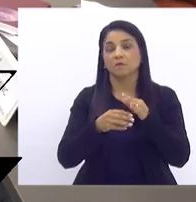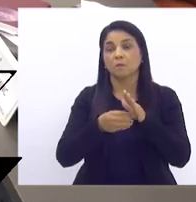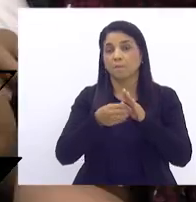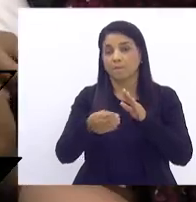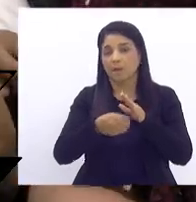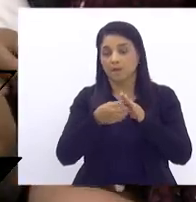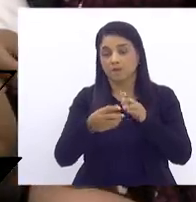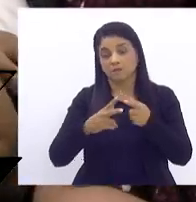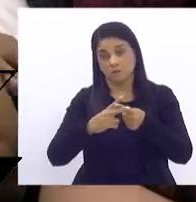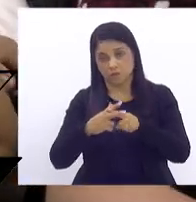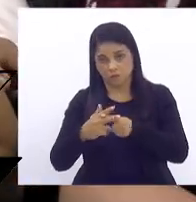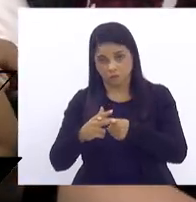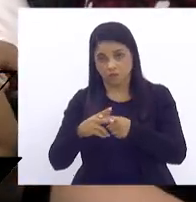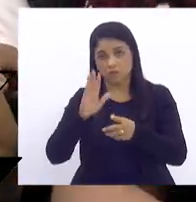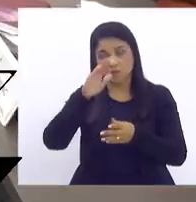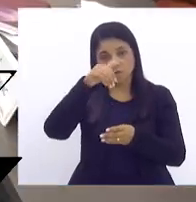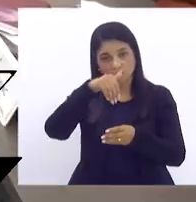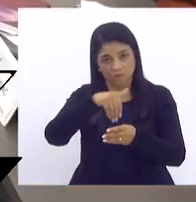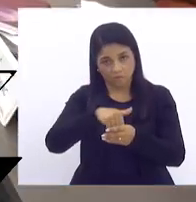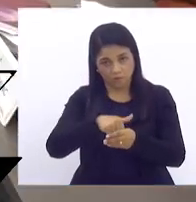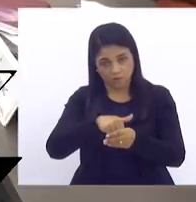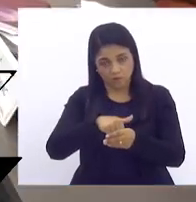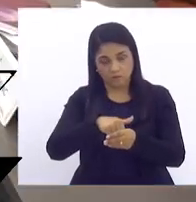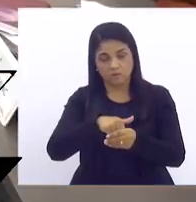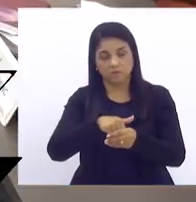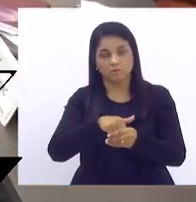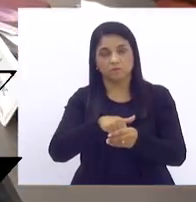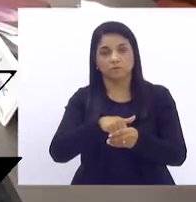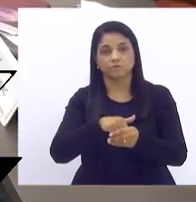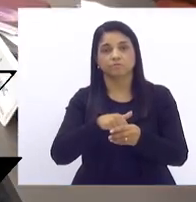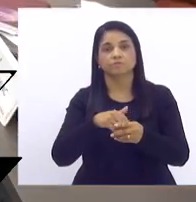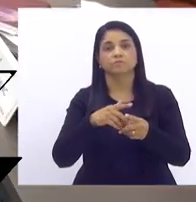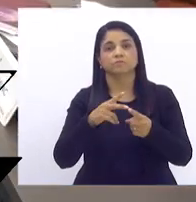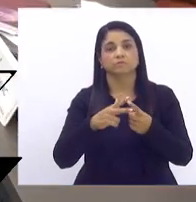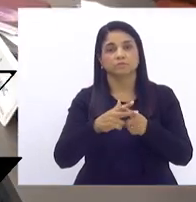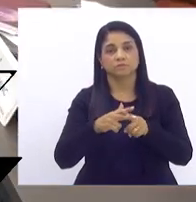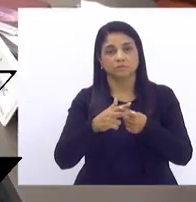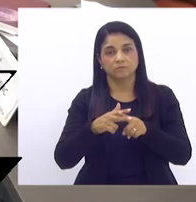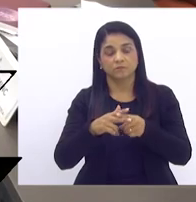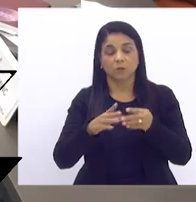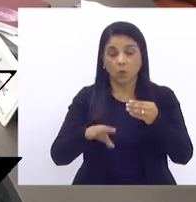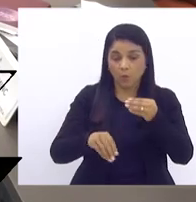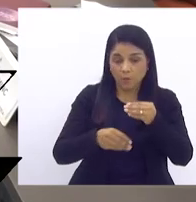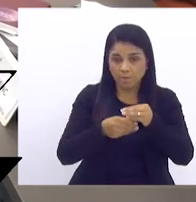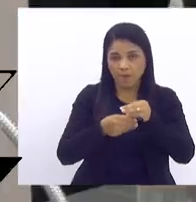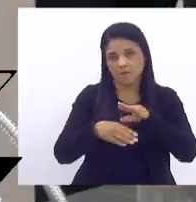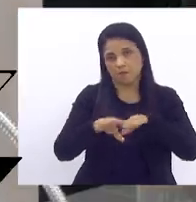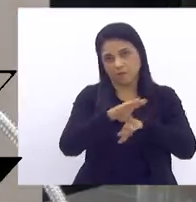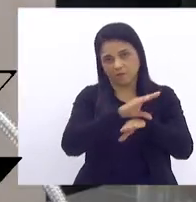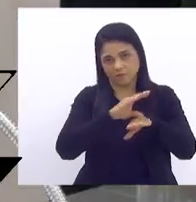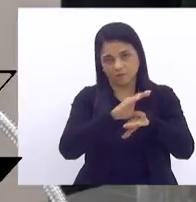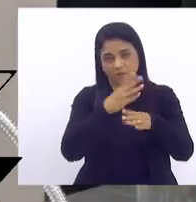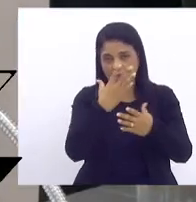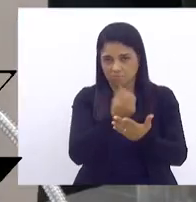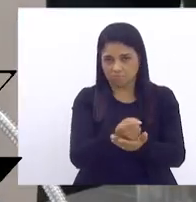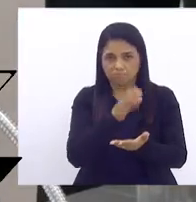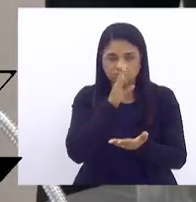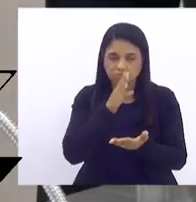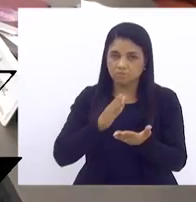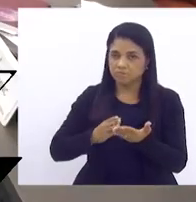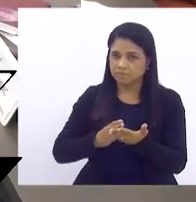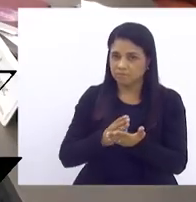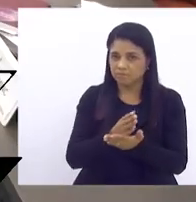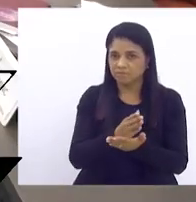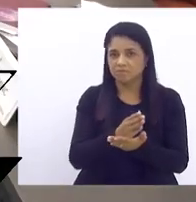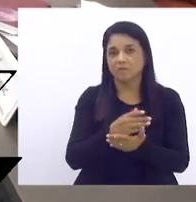em votação, o parecer corrigido, retificado pela constitucionalidade com emenda. Senhores que aprovam, permaneçam como estão, aprovado.